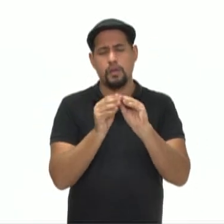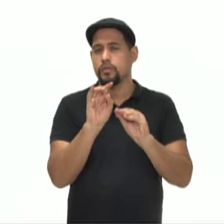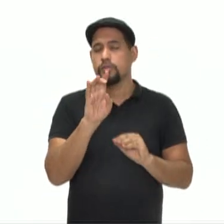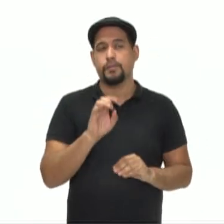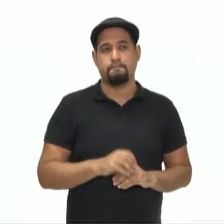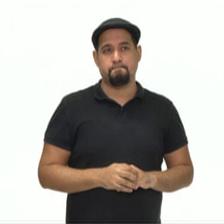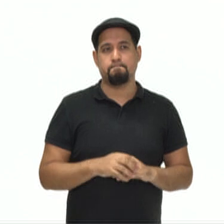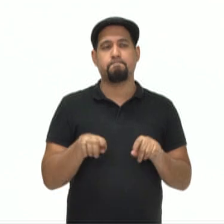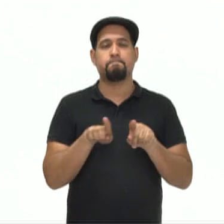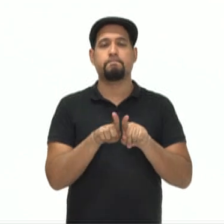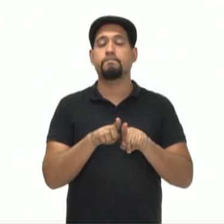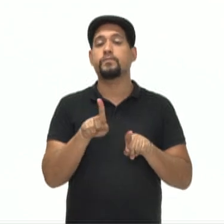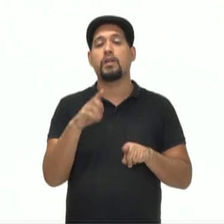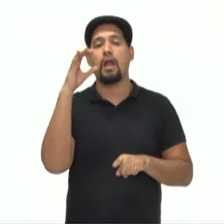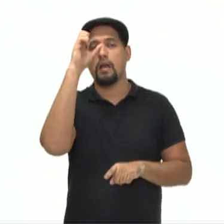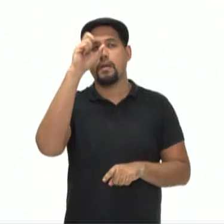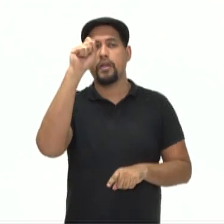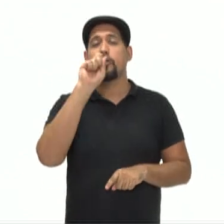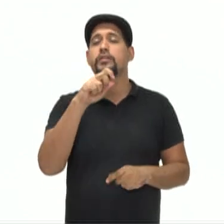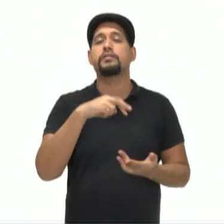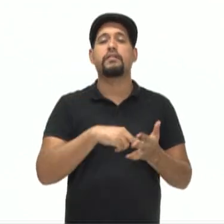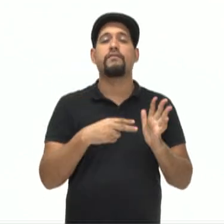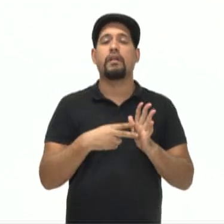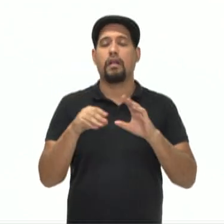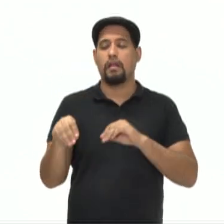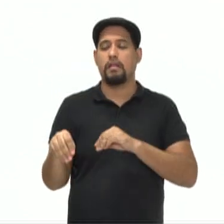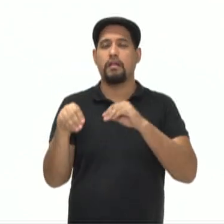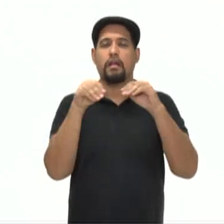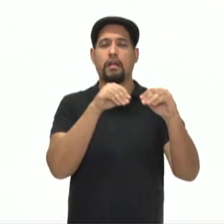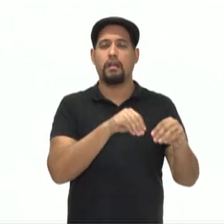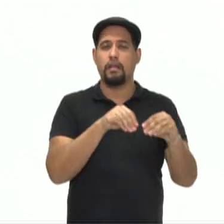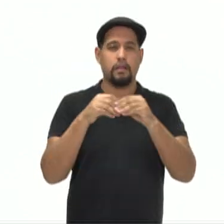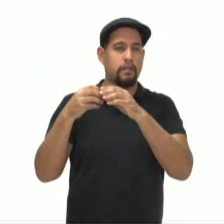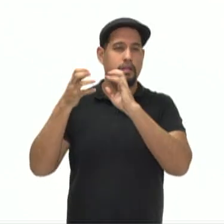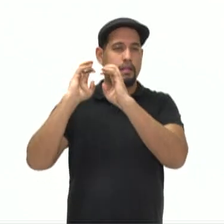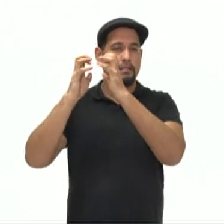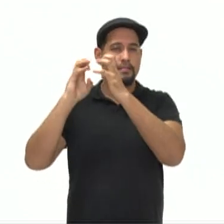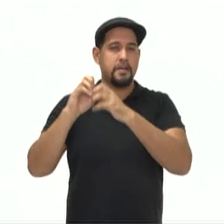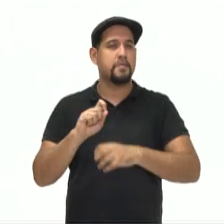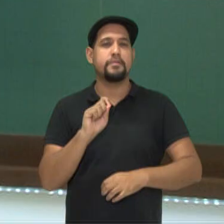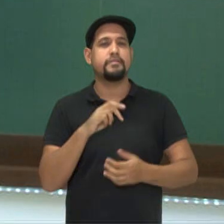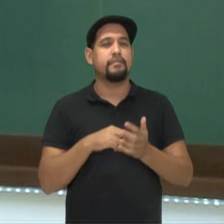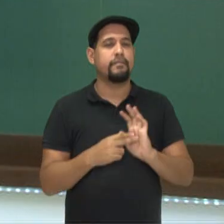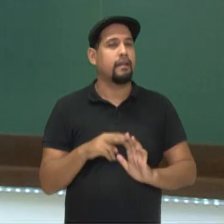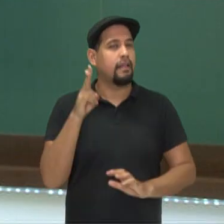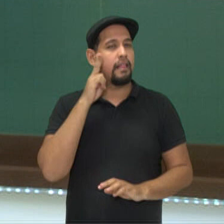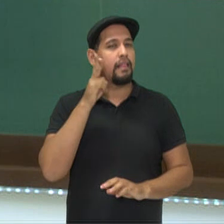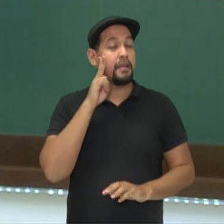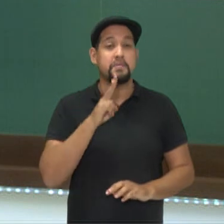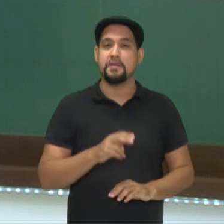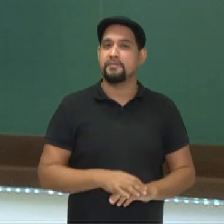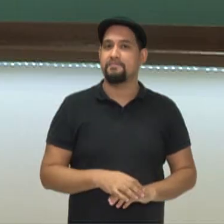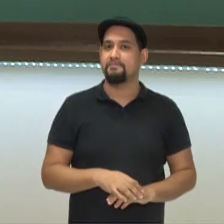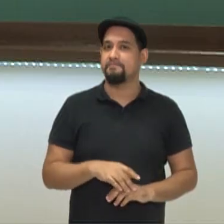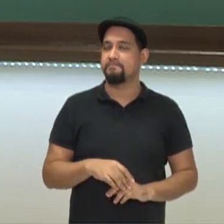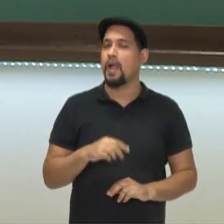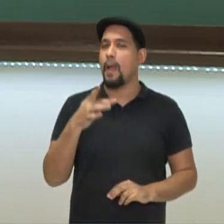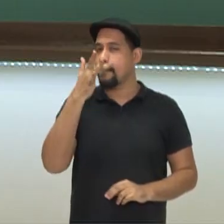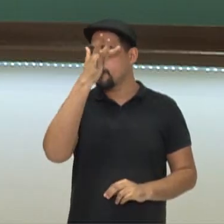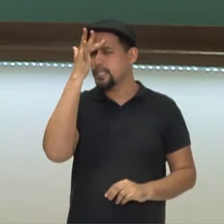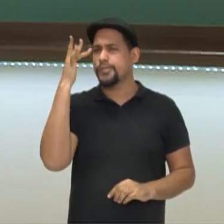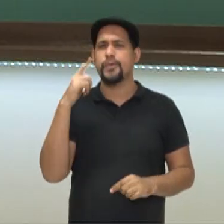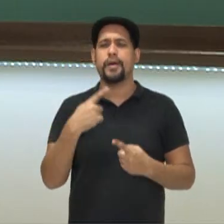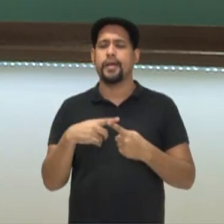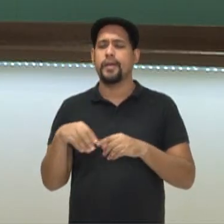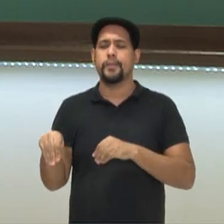E de acordo com o que você aprendeu, o que é migração de cérebro? Lembra aí, pessoa que sai, por que